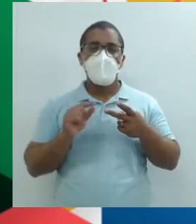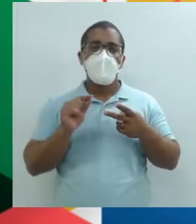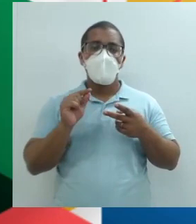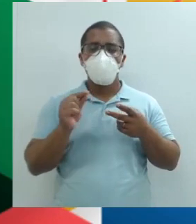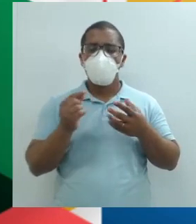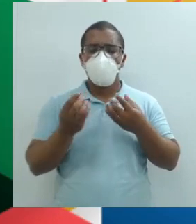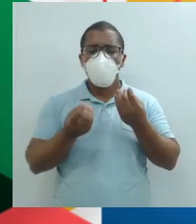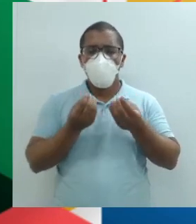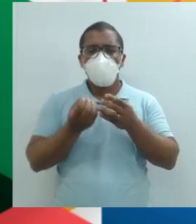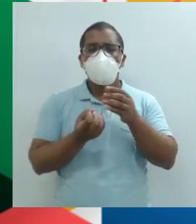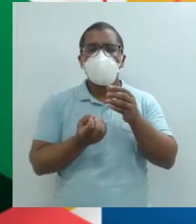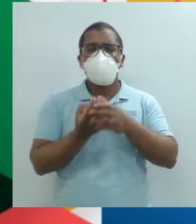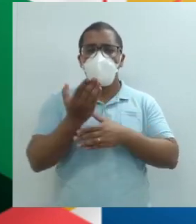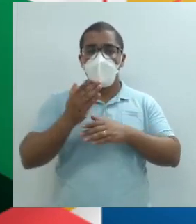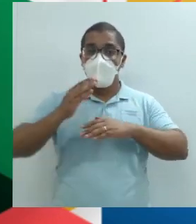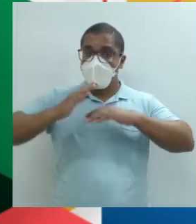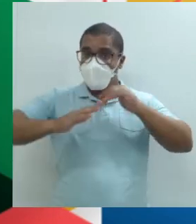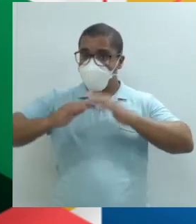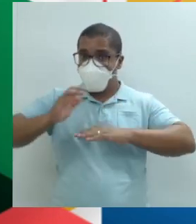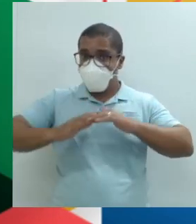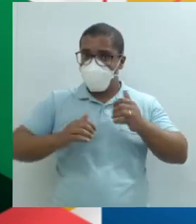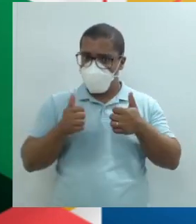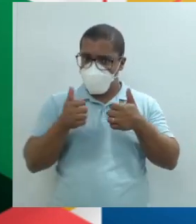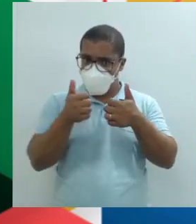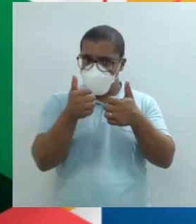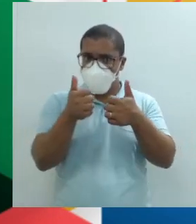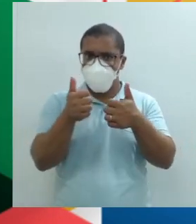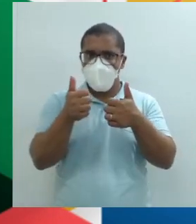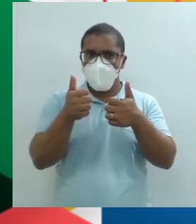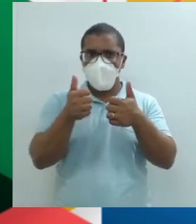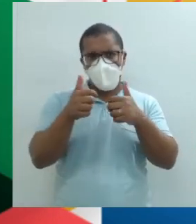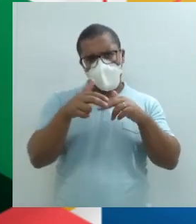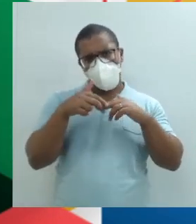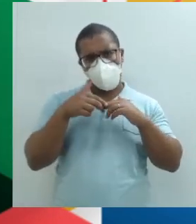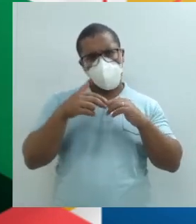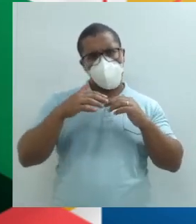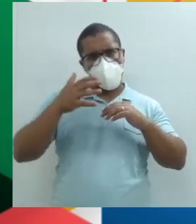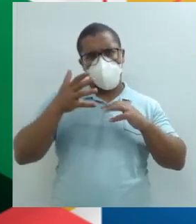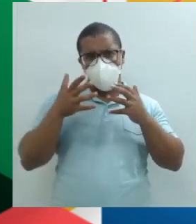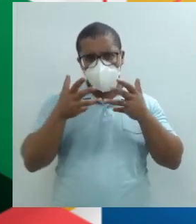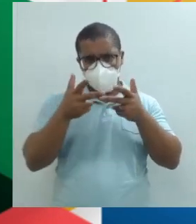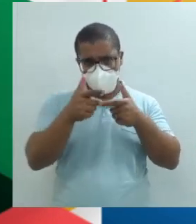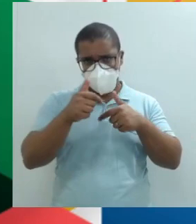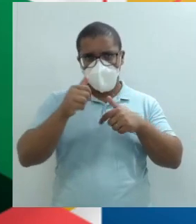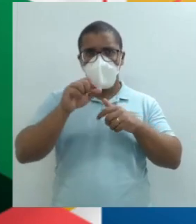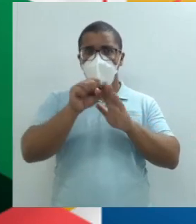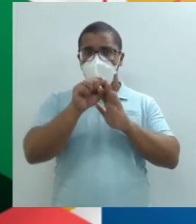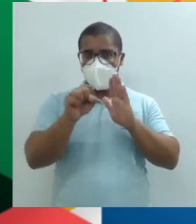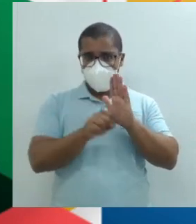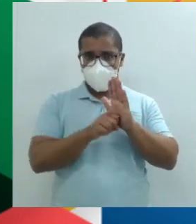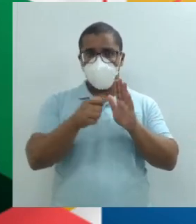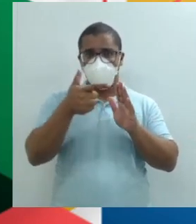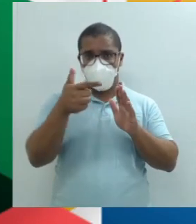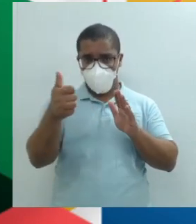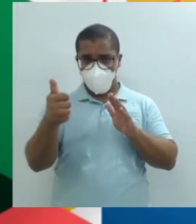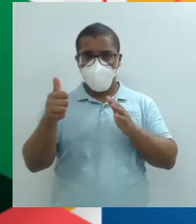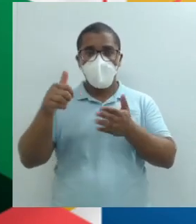a formação desse bom profissional a partir dessas competências do século 21 e, por fim, as sugestões de